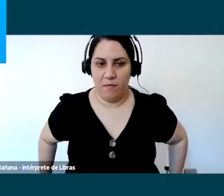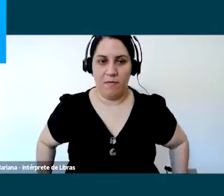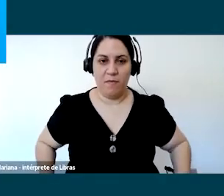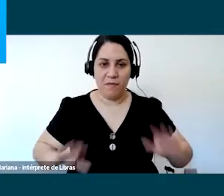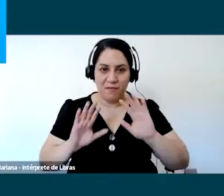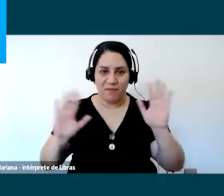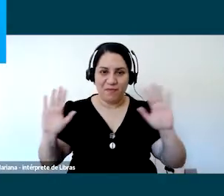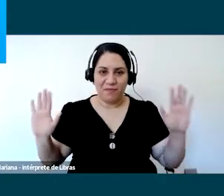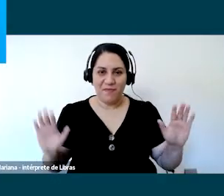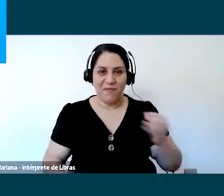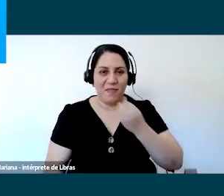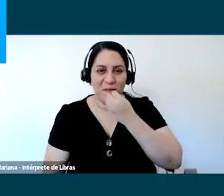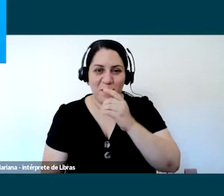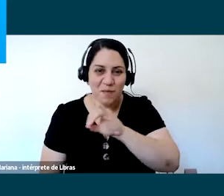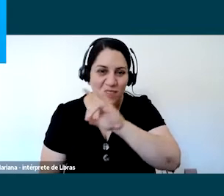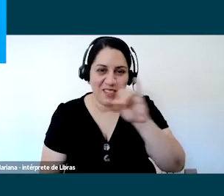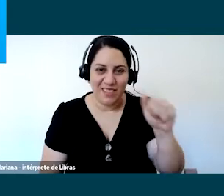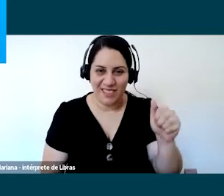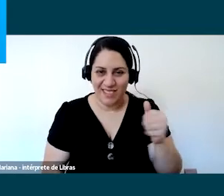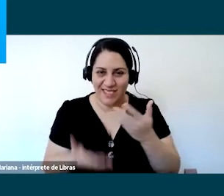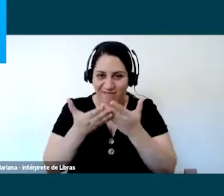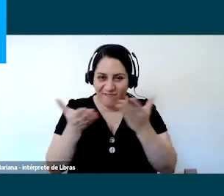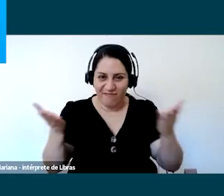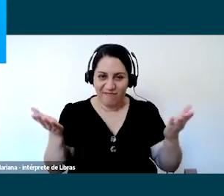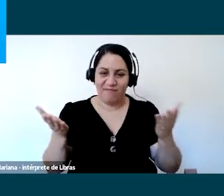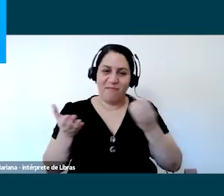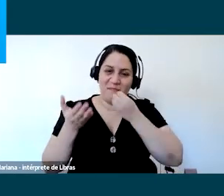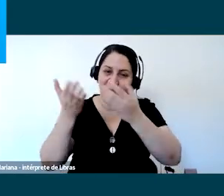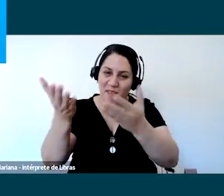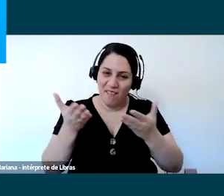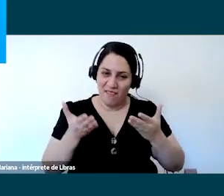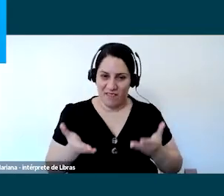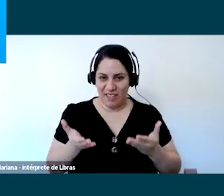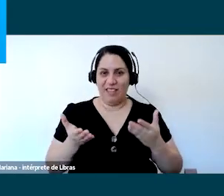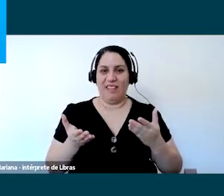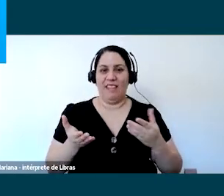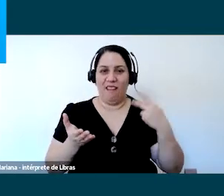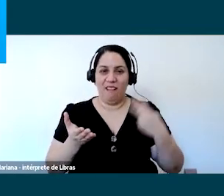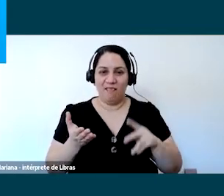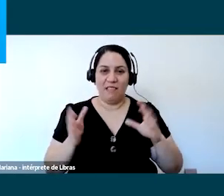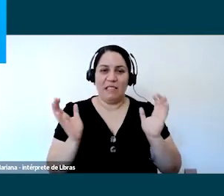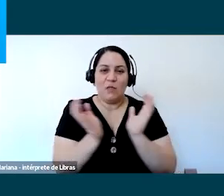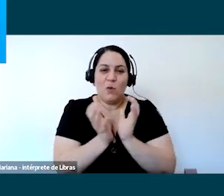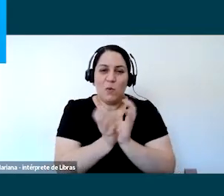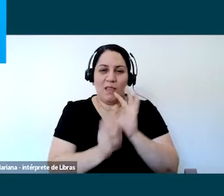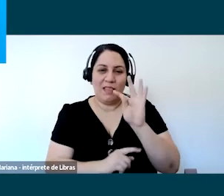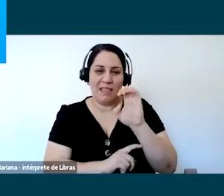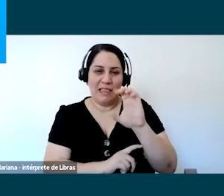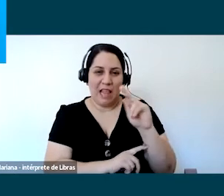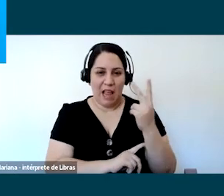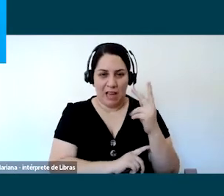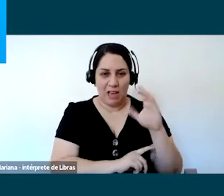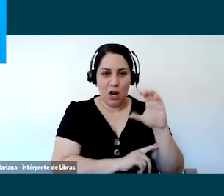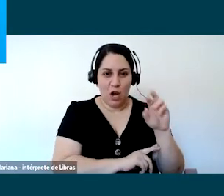dia a todos. Sejam muito bem-vindos aqui na XConf, na sala Tech EdCo. Eu sou a Edila